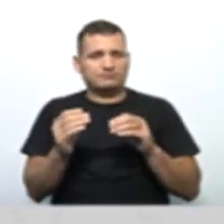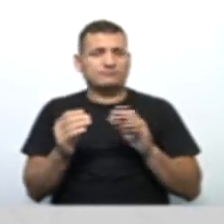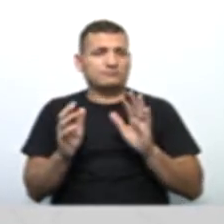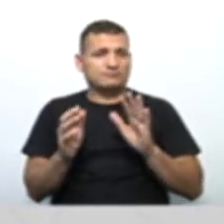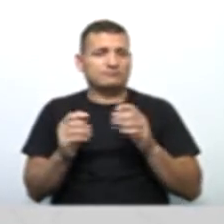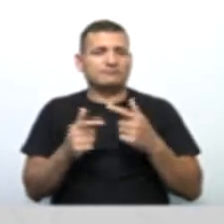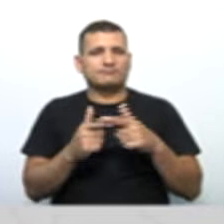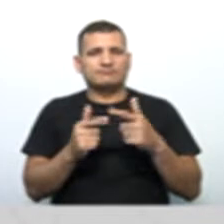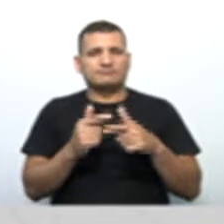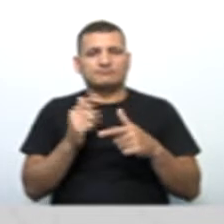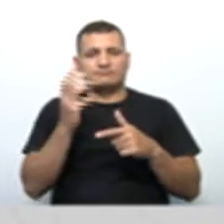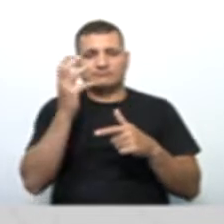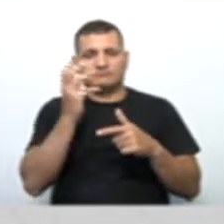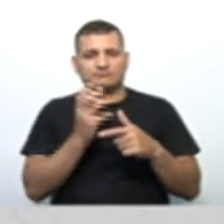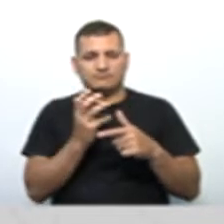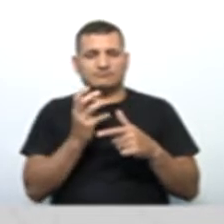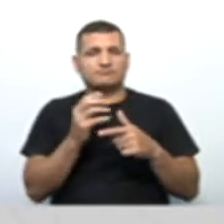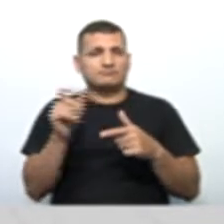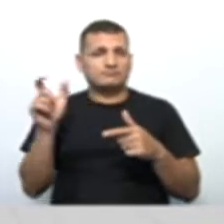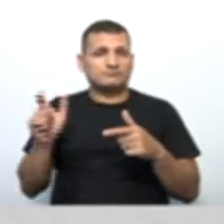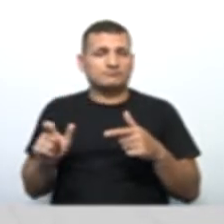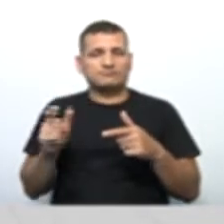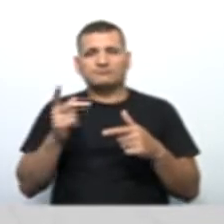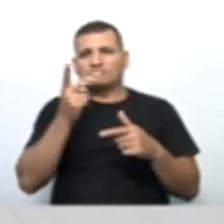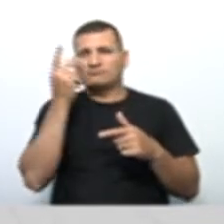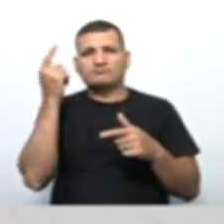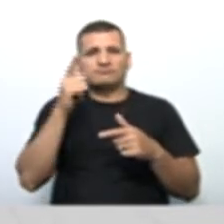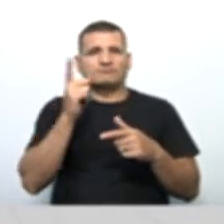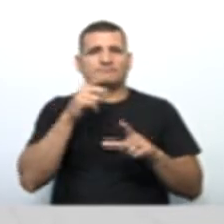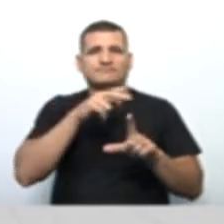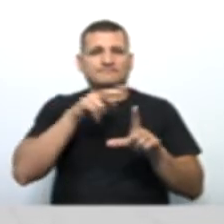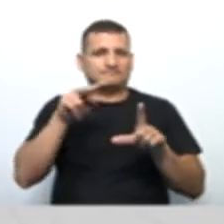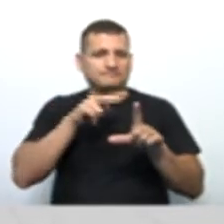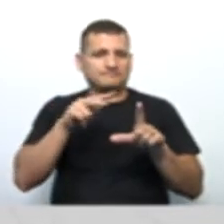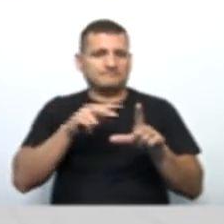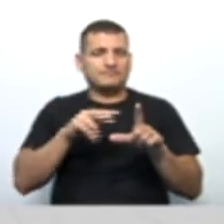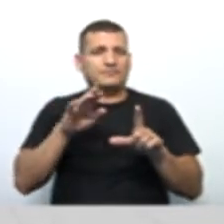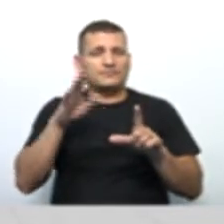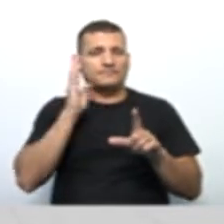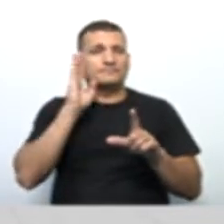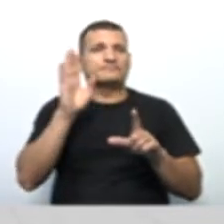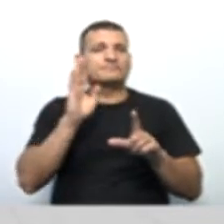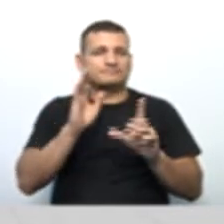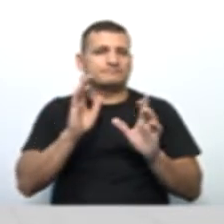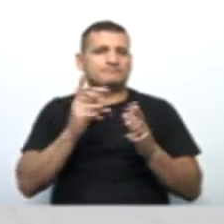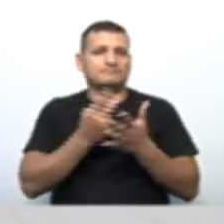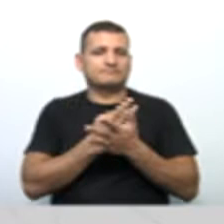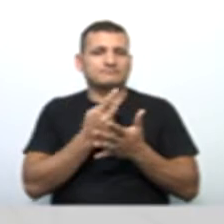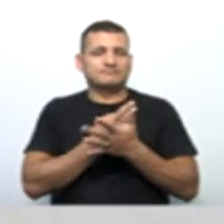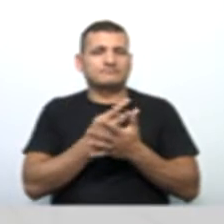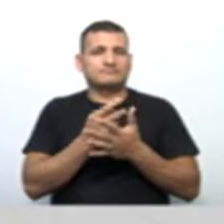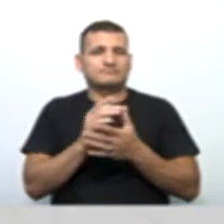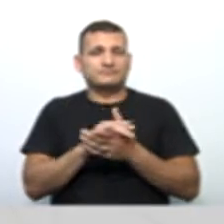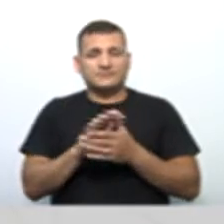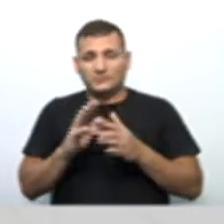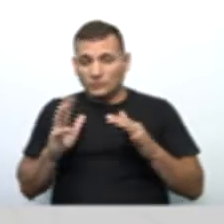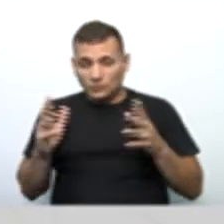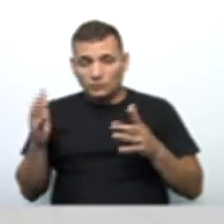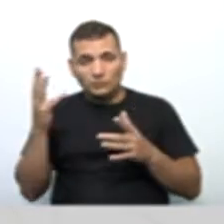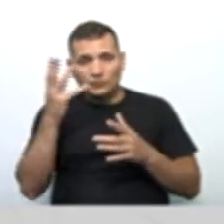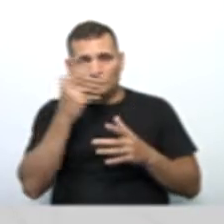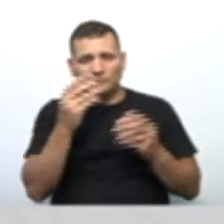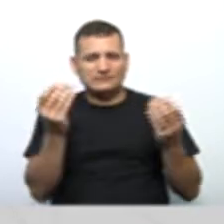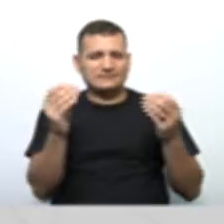problema sério lippi o eleitor não vai conseguir ler esse é o principal erro de principiante na hora de montar o site ele acha tudo lindo achando